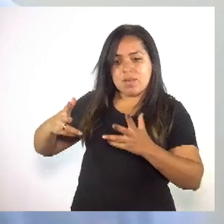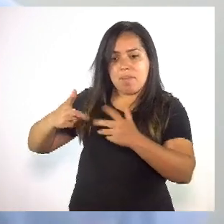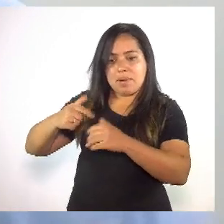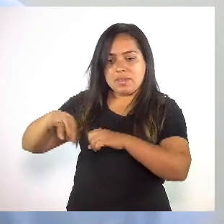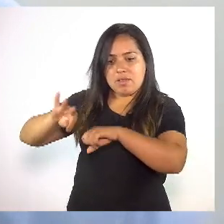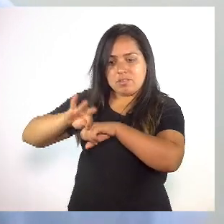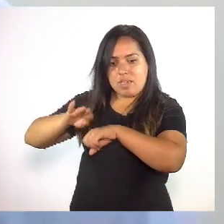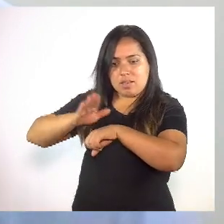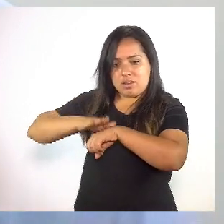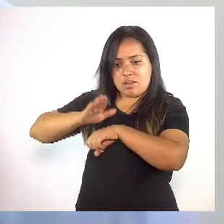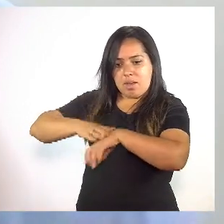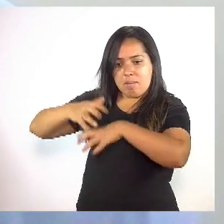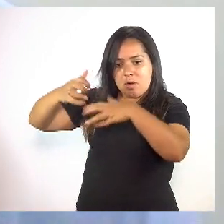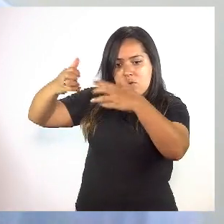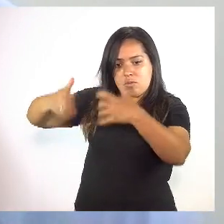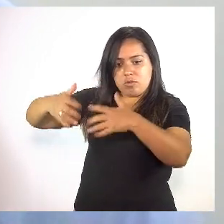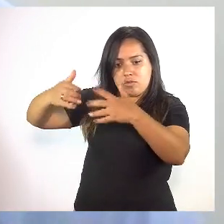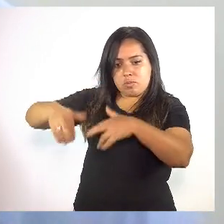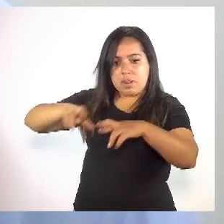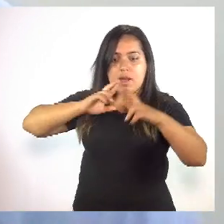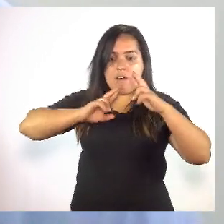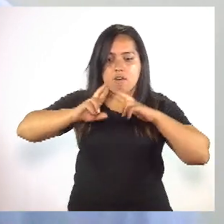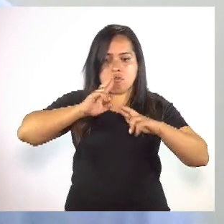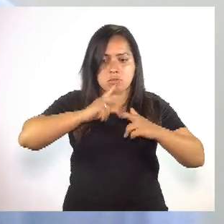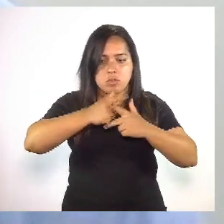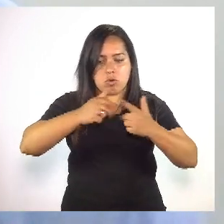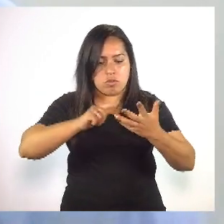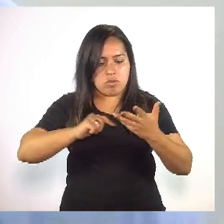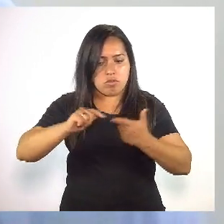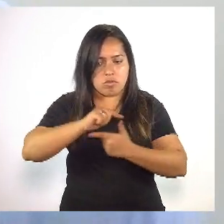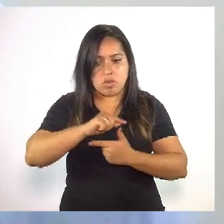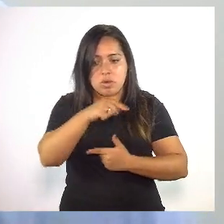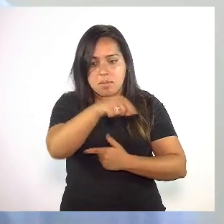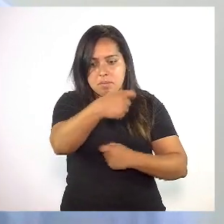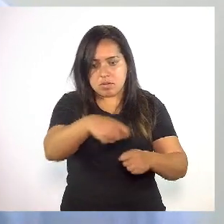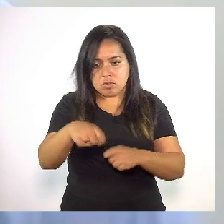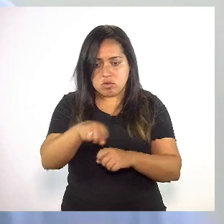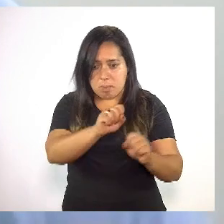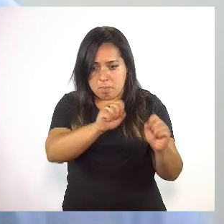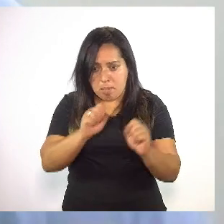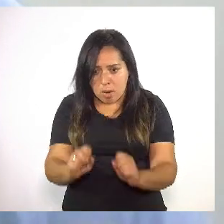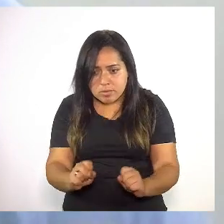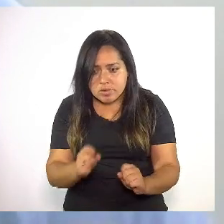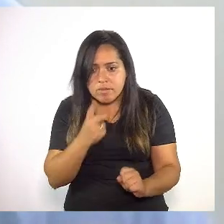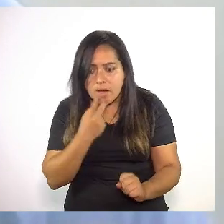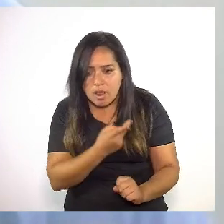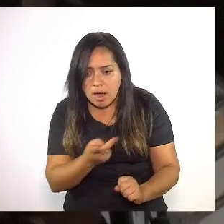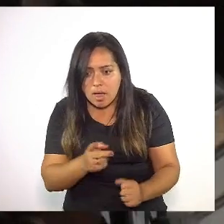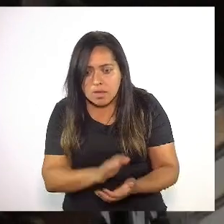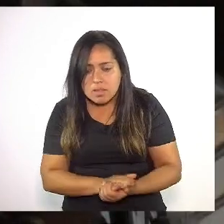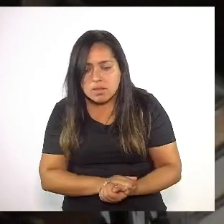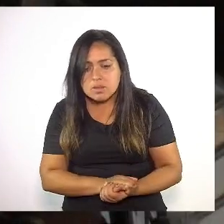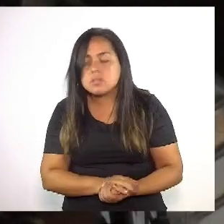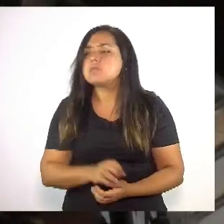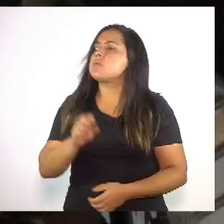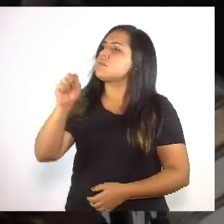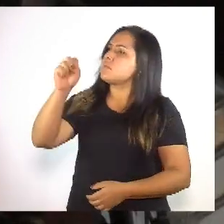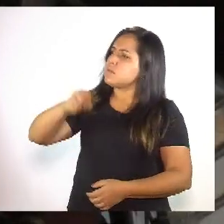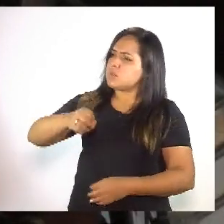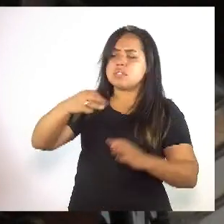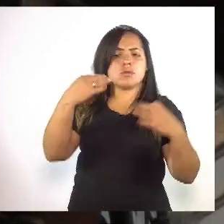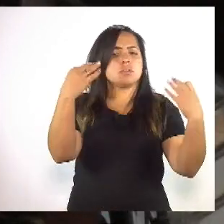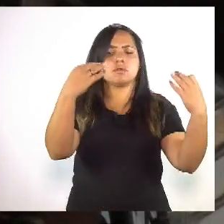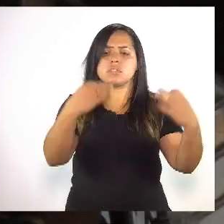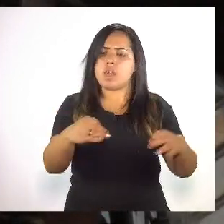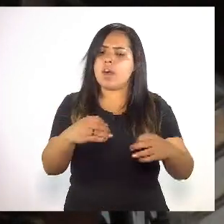muito maior ainda para responder alguns apontamentos colocados. Vossa Excelência, se permitir. Com certeza, líder. Com